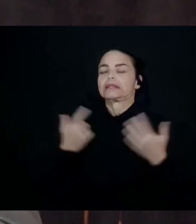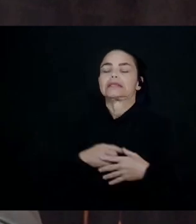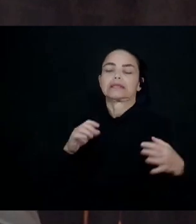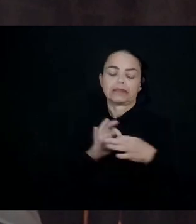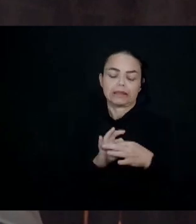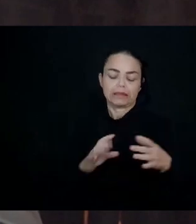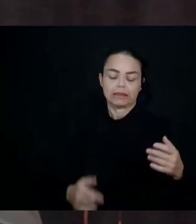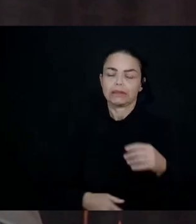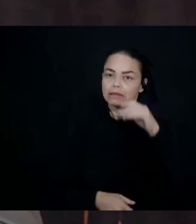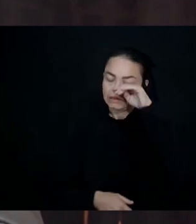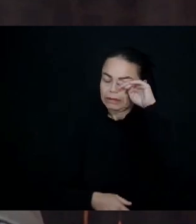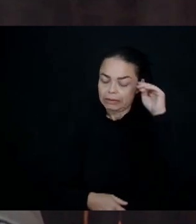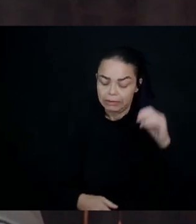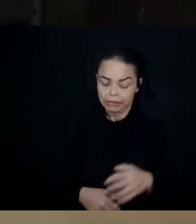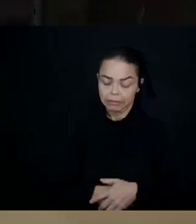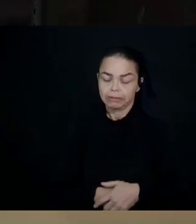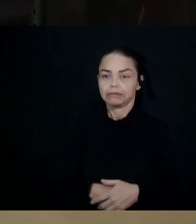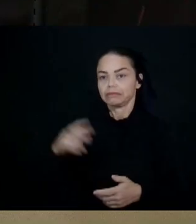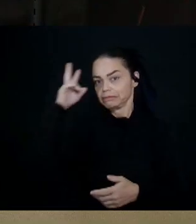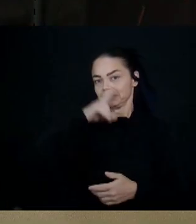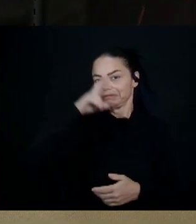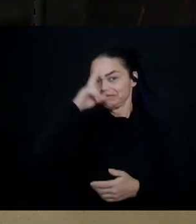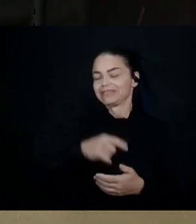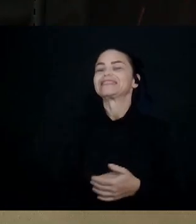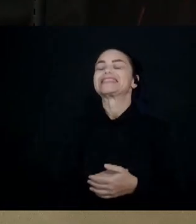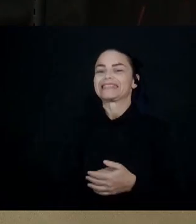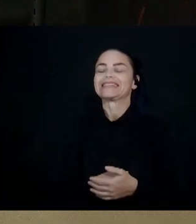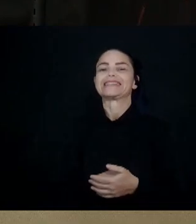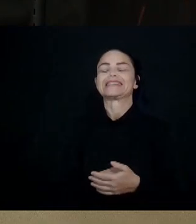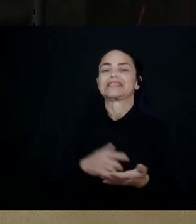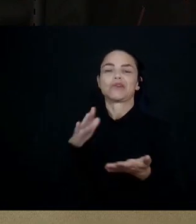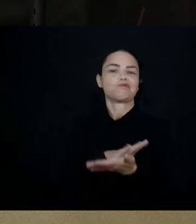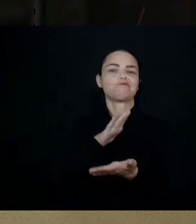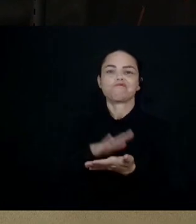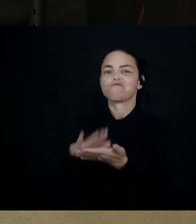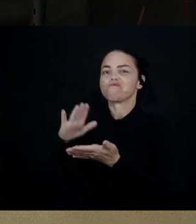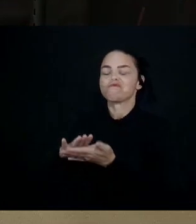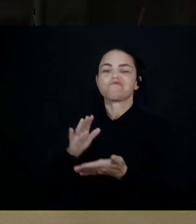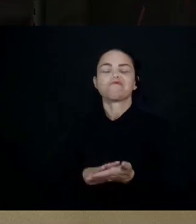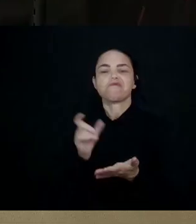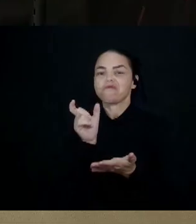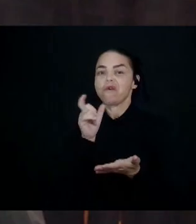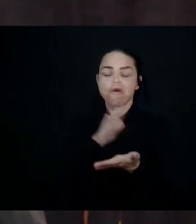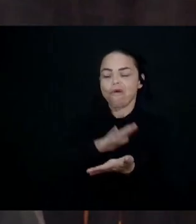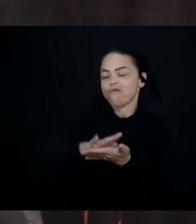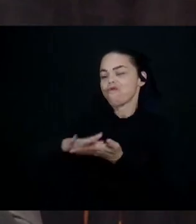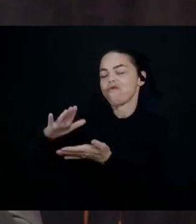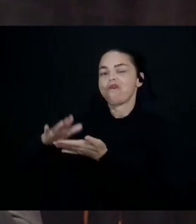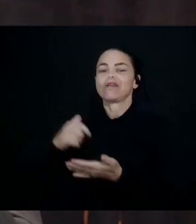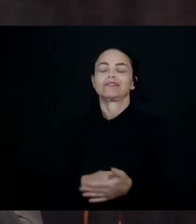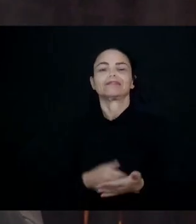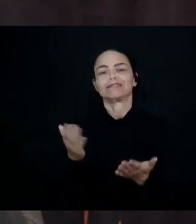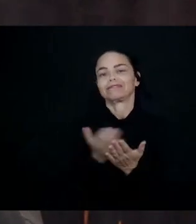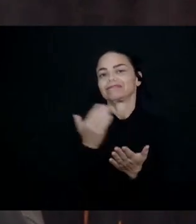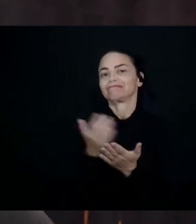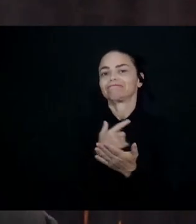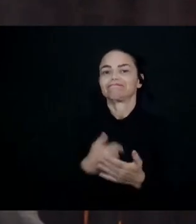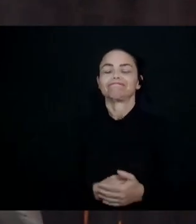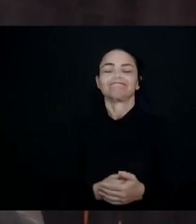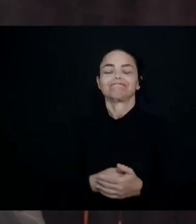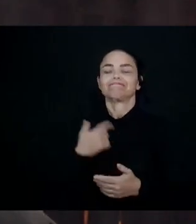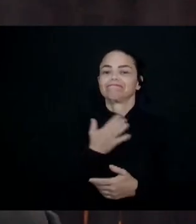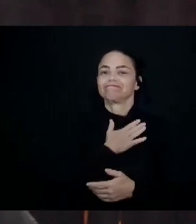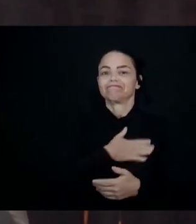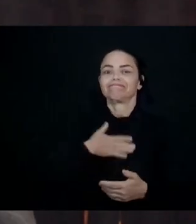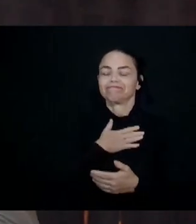a infância. Você lembrou quando você colecionava? Lembrei, né? Eu lembro que, assim, na minha época, né, nós tínhamos aquele outro álbum que você colocava